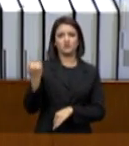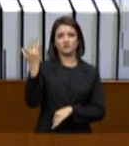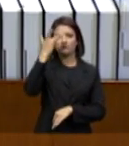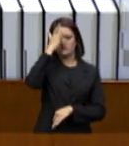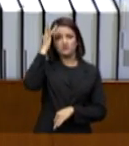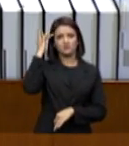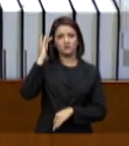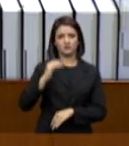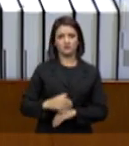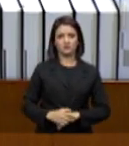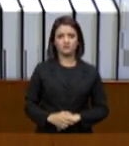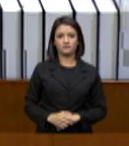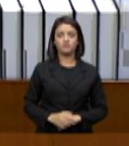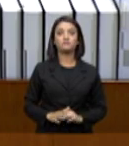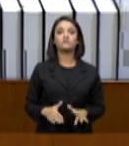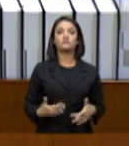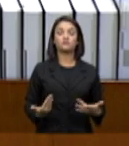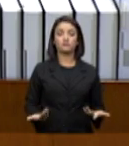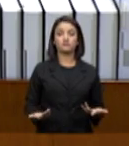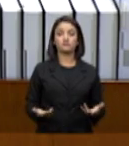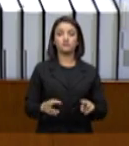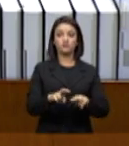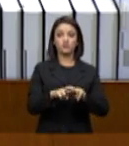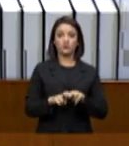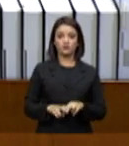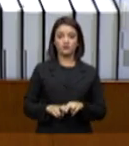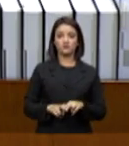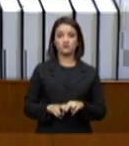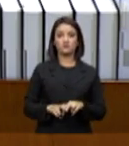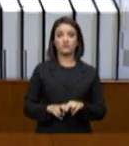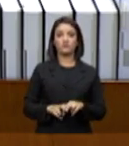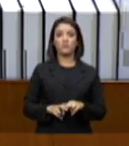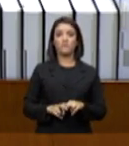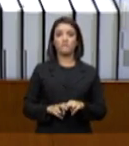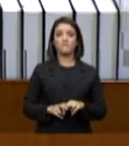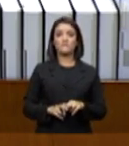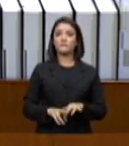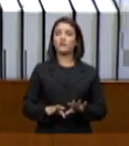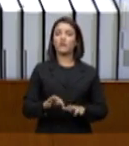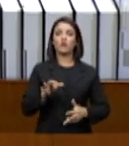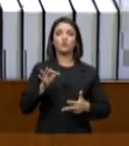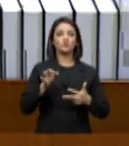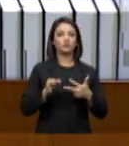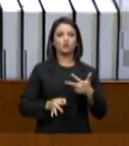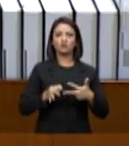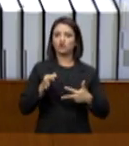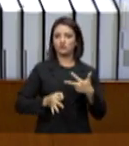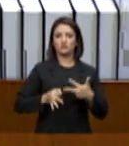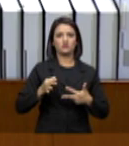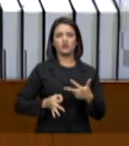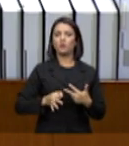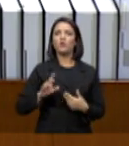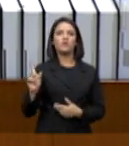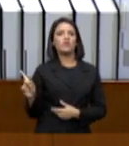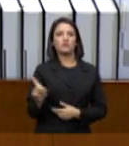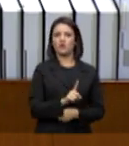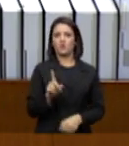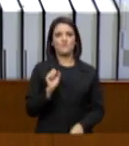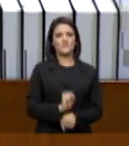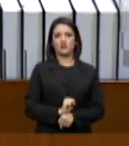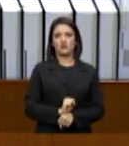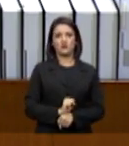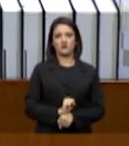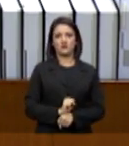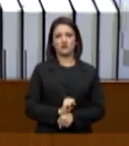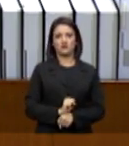humana portanto o sistema judicial não e jamais será paralisado